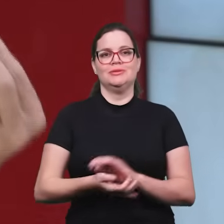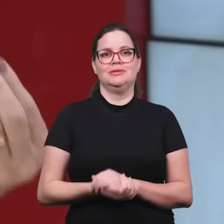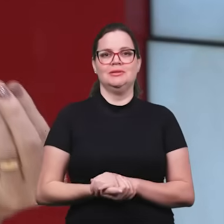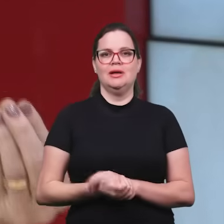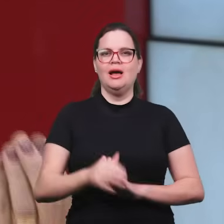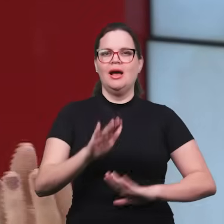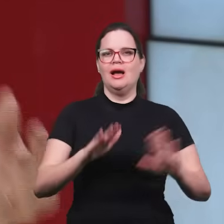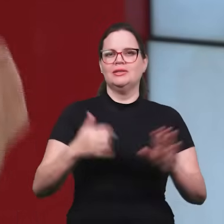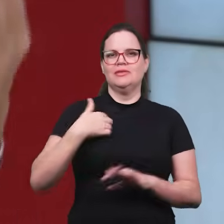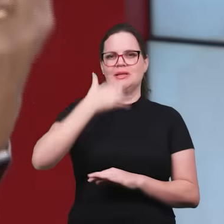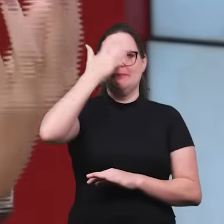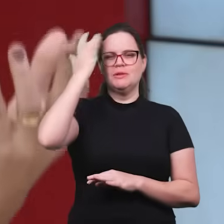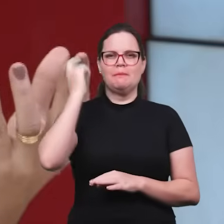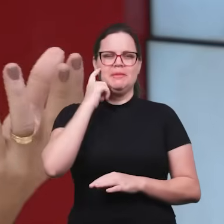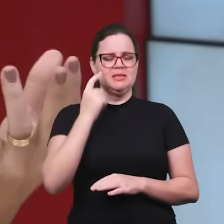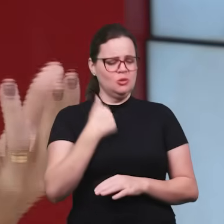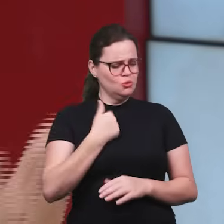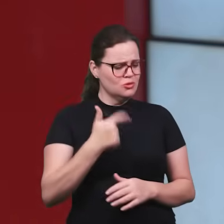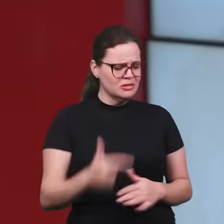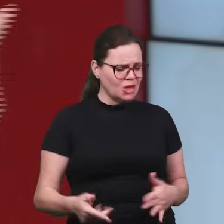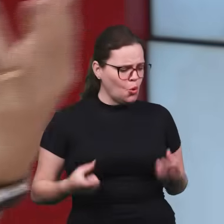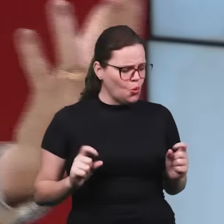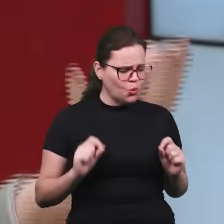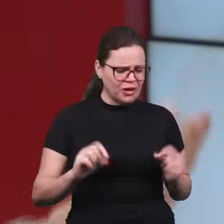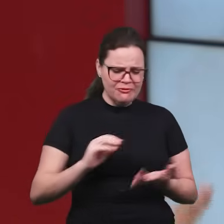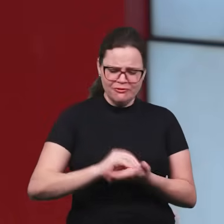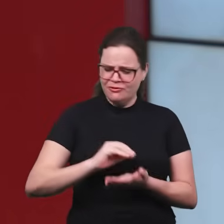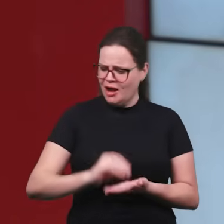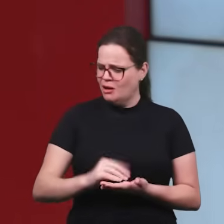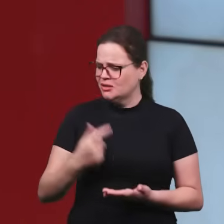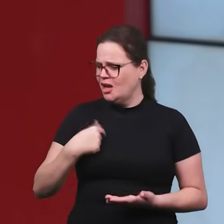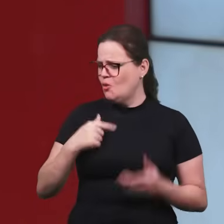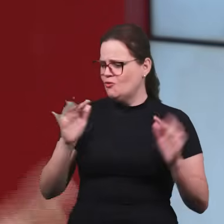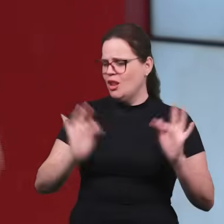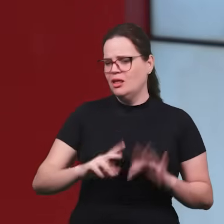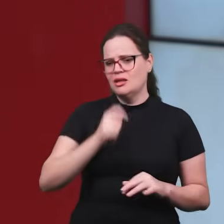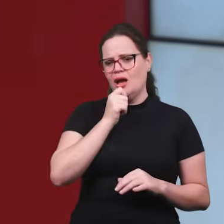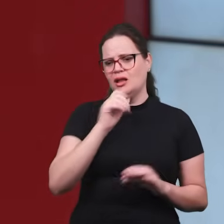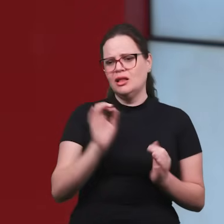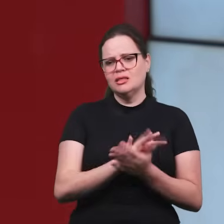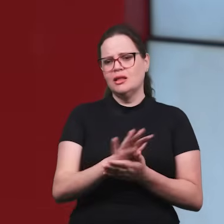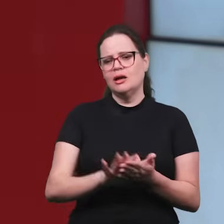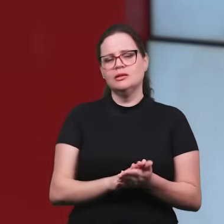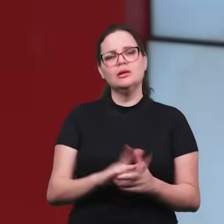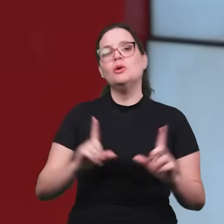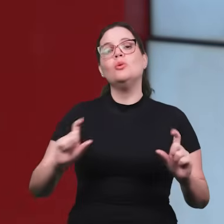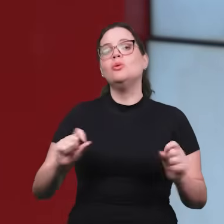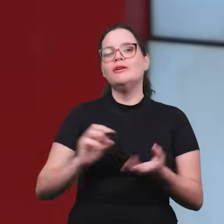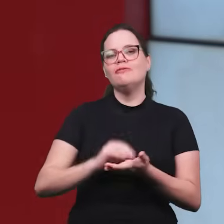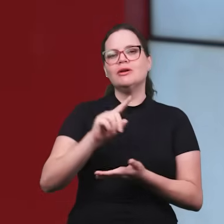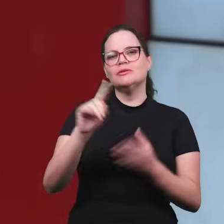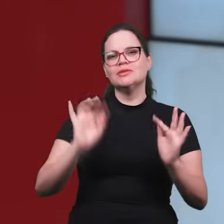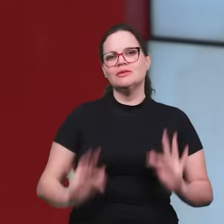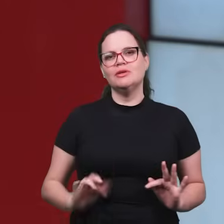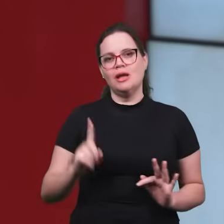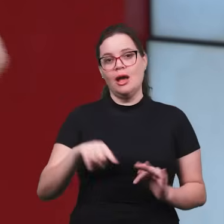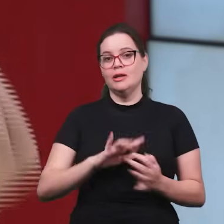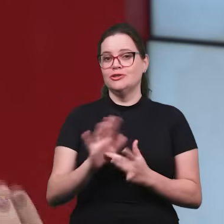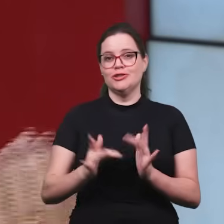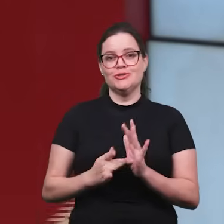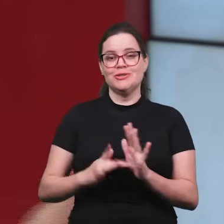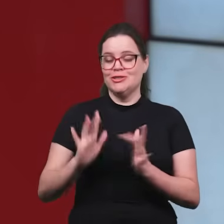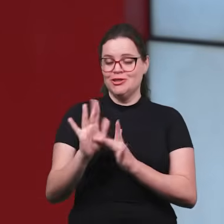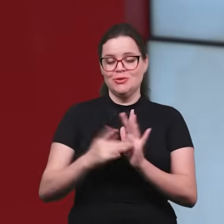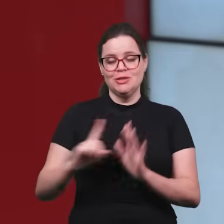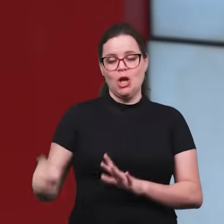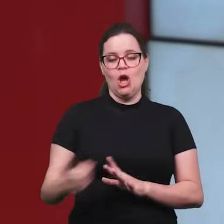Às vezes as pessoas até falam assim, eu não sei o que me falta, eu não sei o que está faltando para ser feliz. O que está faltando para você ser feliz é Jesus. Só